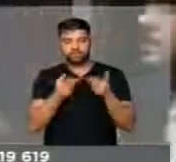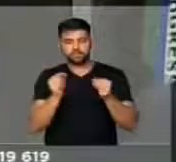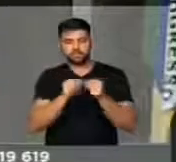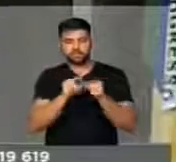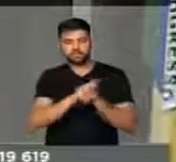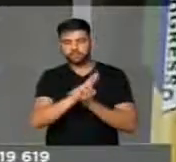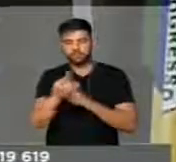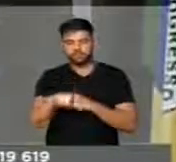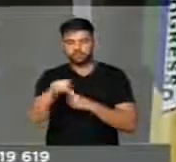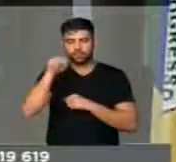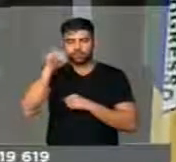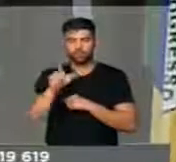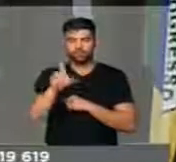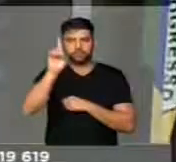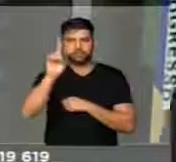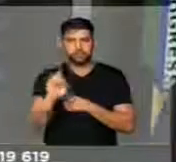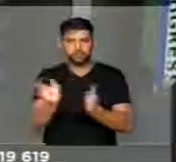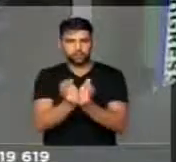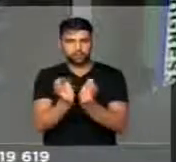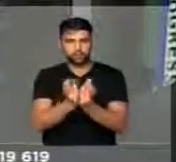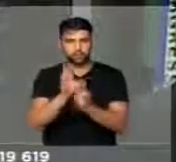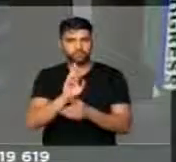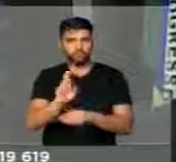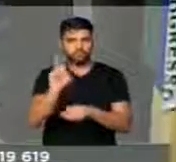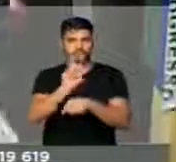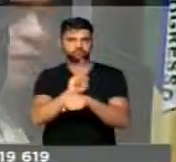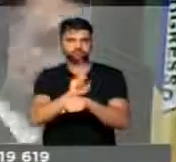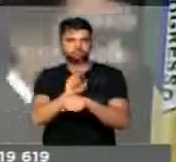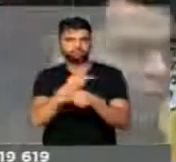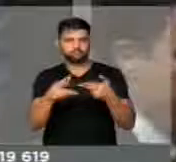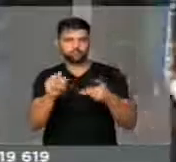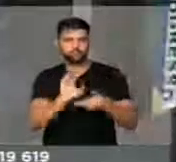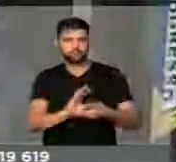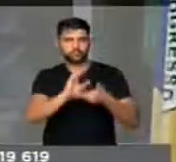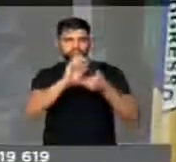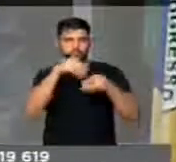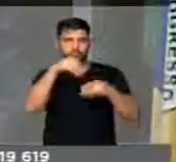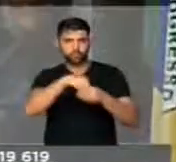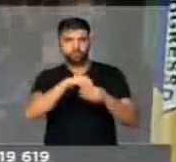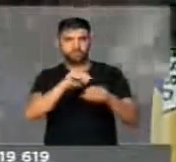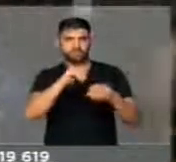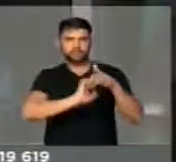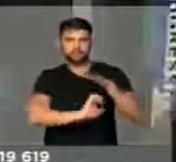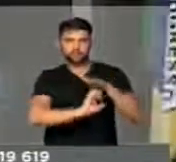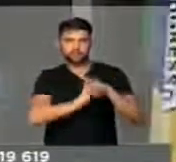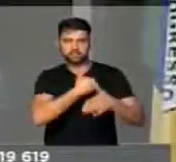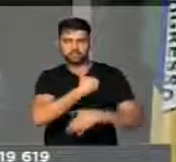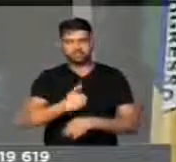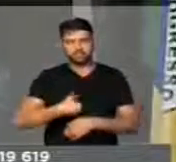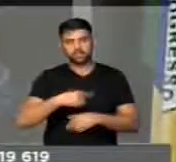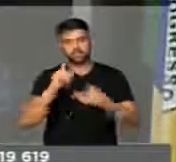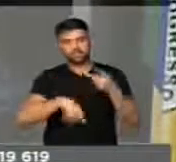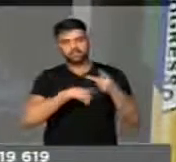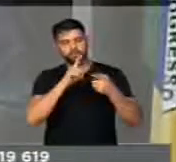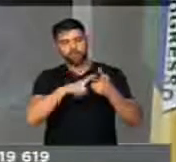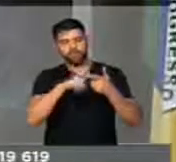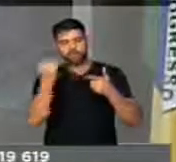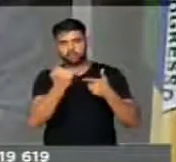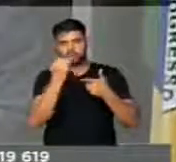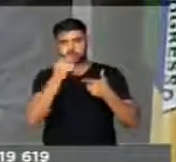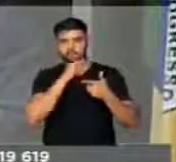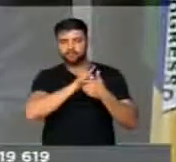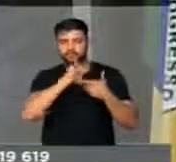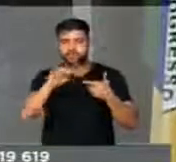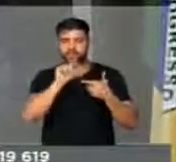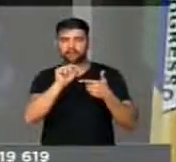as nomeações dos dirigentes estatais e dos membros dos conselhos. Em segundo lugar, é também muito